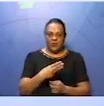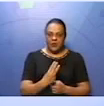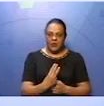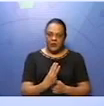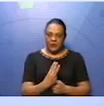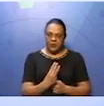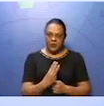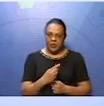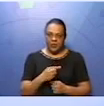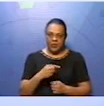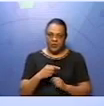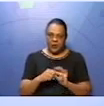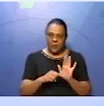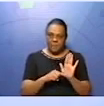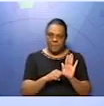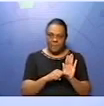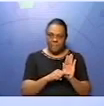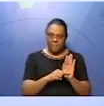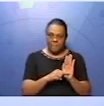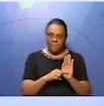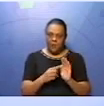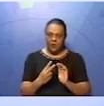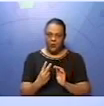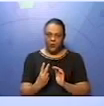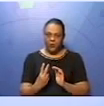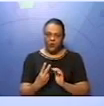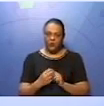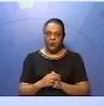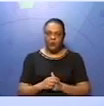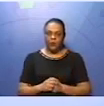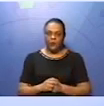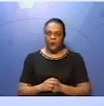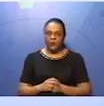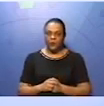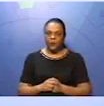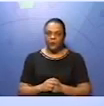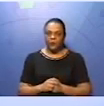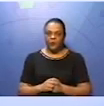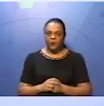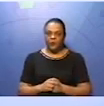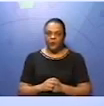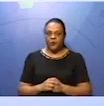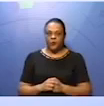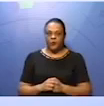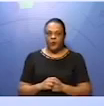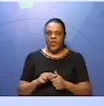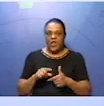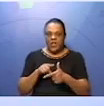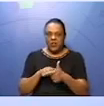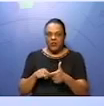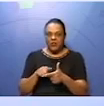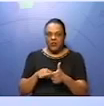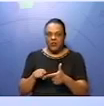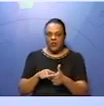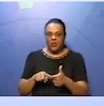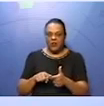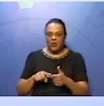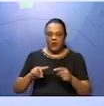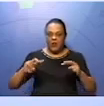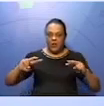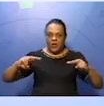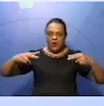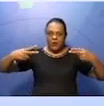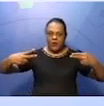os números de cima. 3 menos 2. Então, quando é divisão, número de cima,